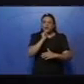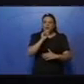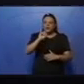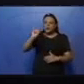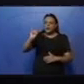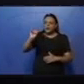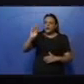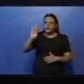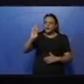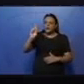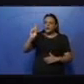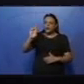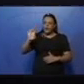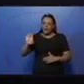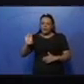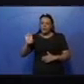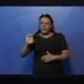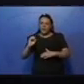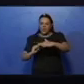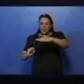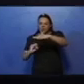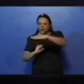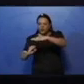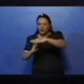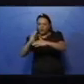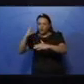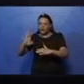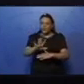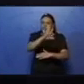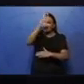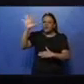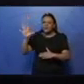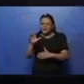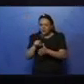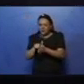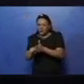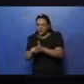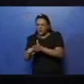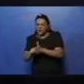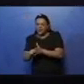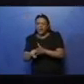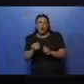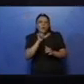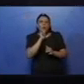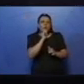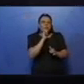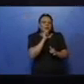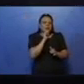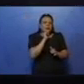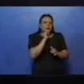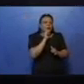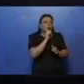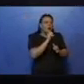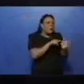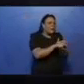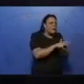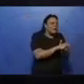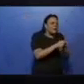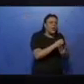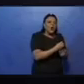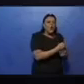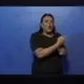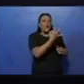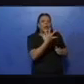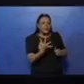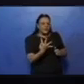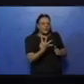Instituto Brasileiro de Geoestatística. Eu posso pegar o censo populacional. Quantos nós somos? Prova concreta. É